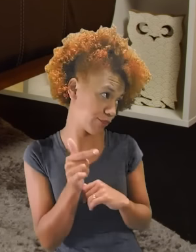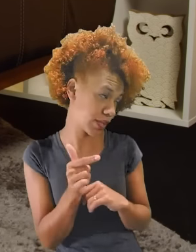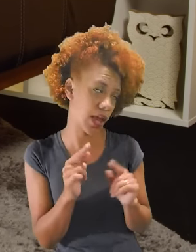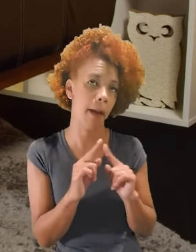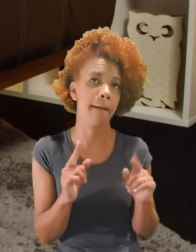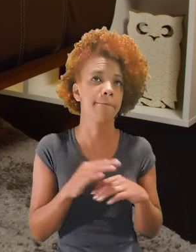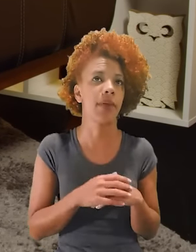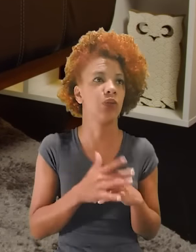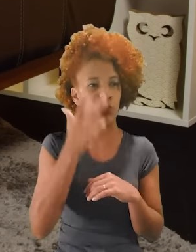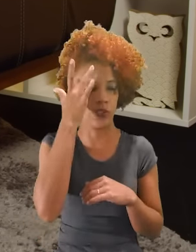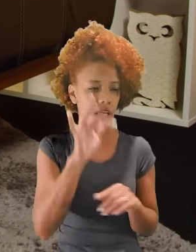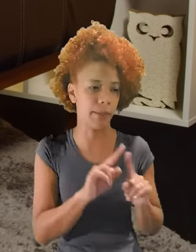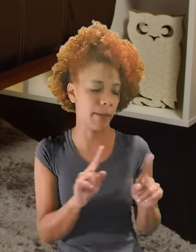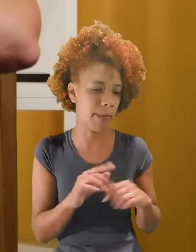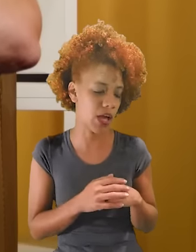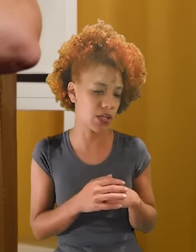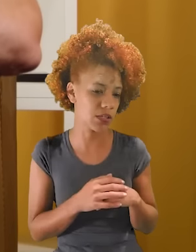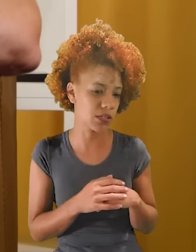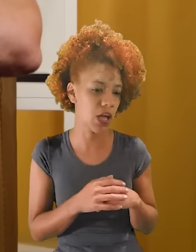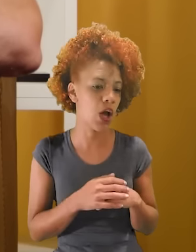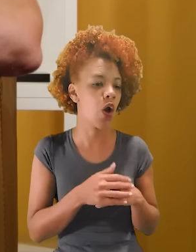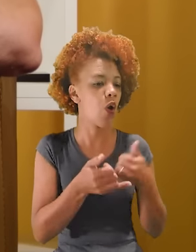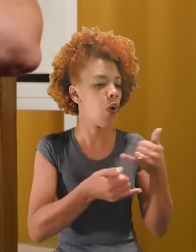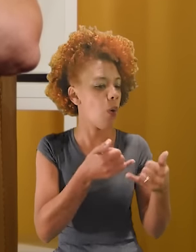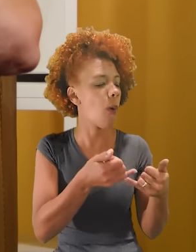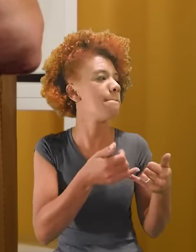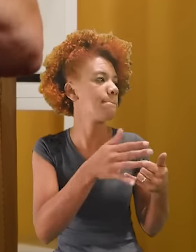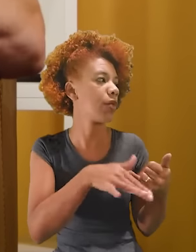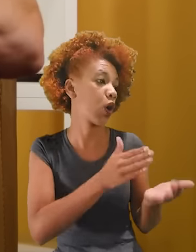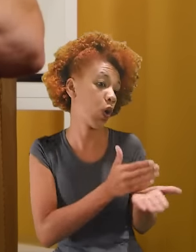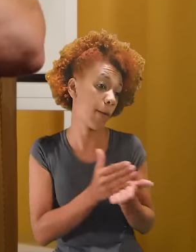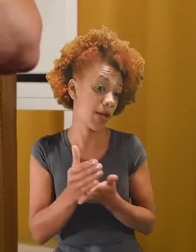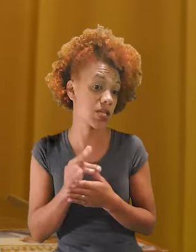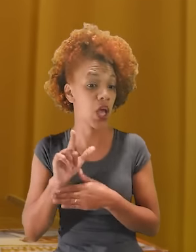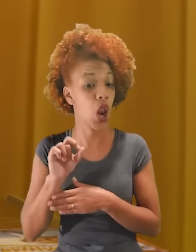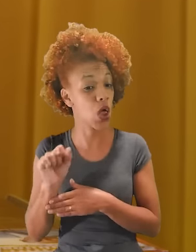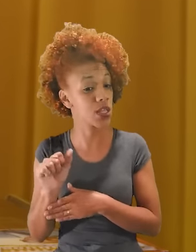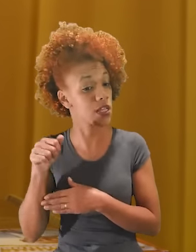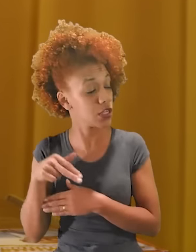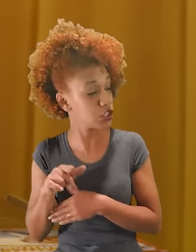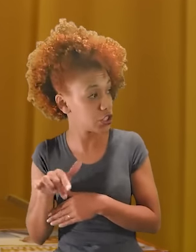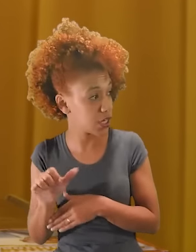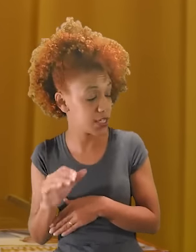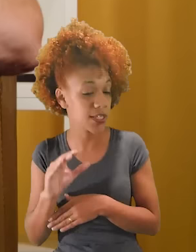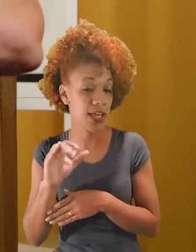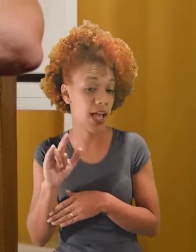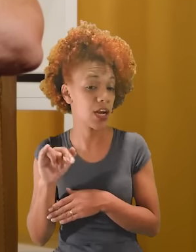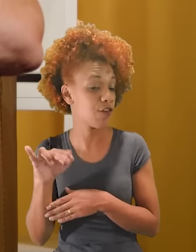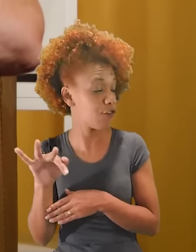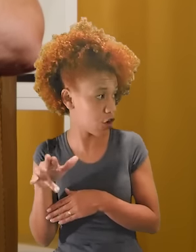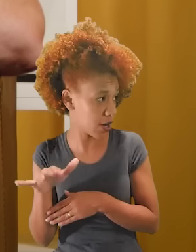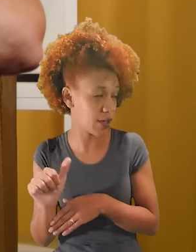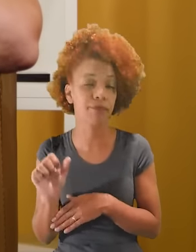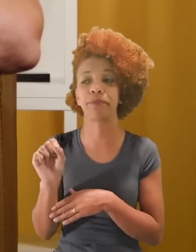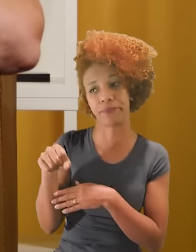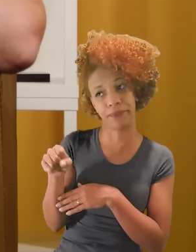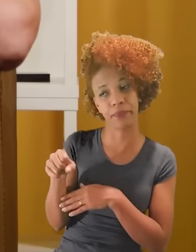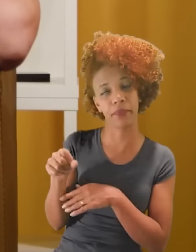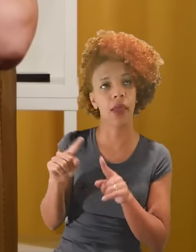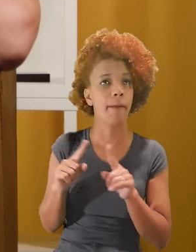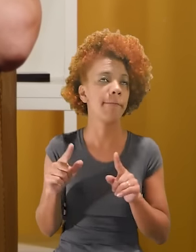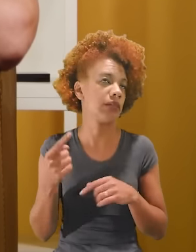que muita gente não sabe, mas o parque da Disney, ele começa em Los Angeles. Los Angeles, né? Califórnia, quer isso dizer. Isso aí. E o